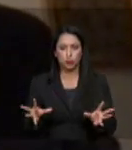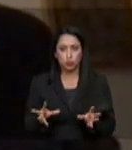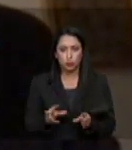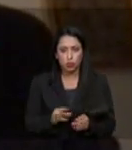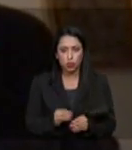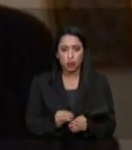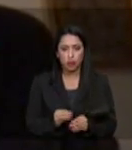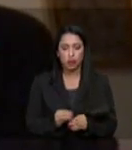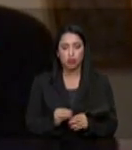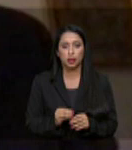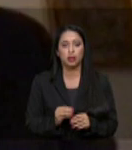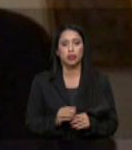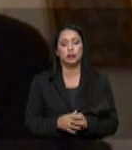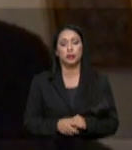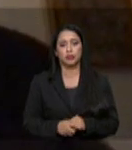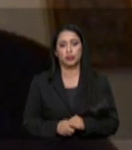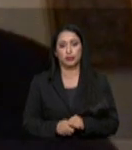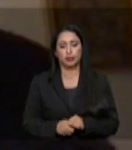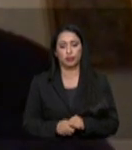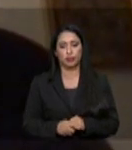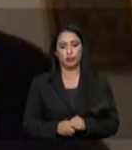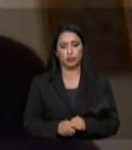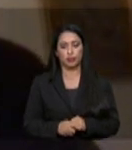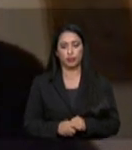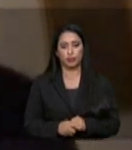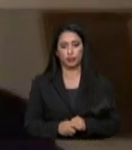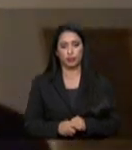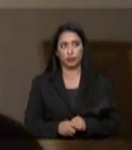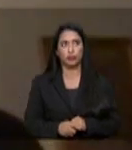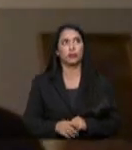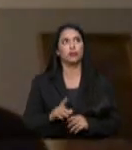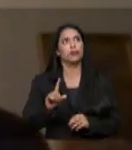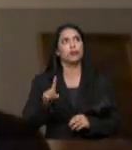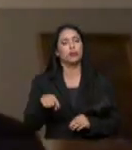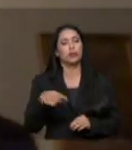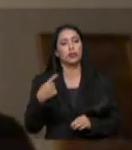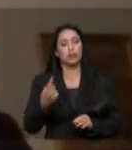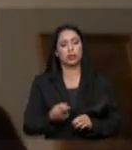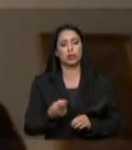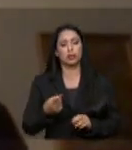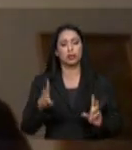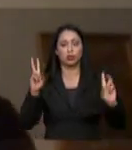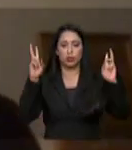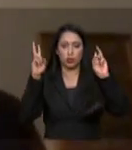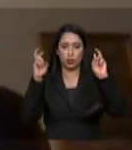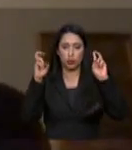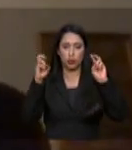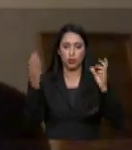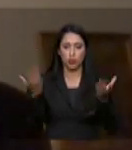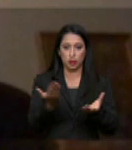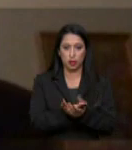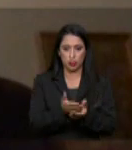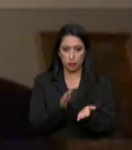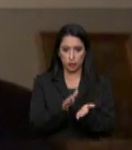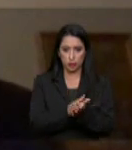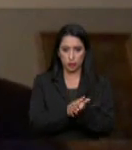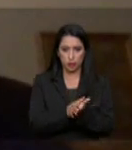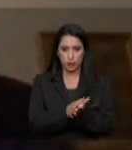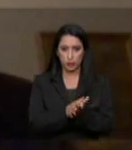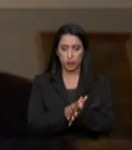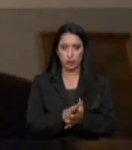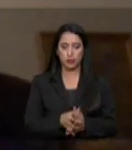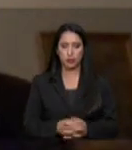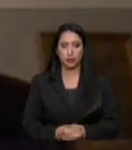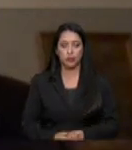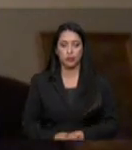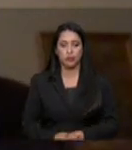também nessas considerações para então adentrar na questão de mérito e